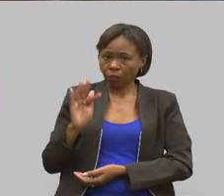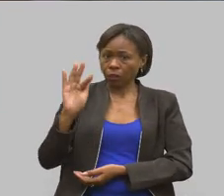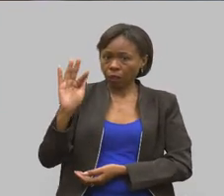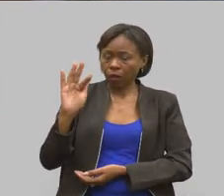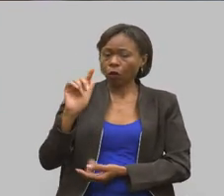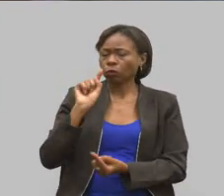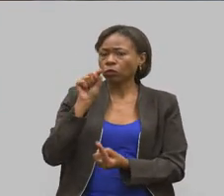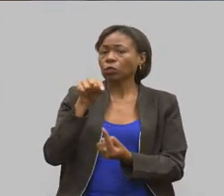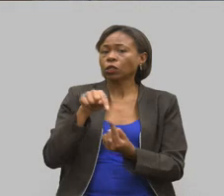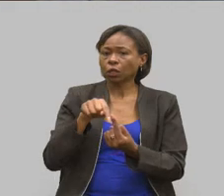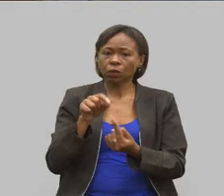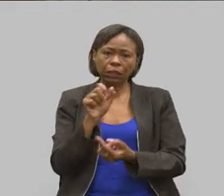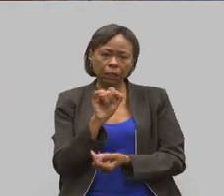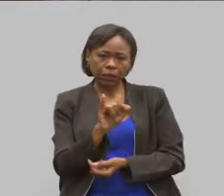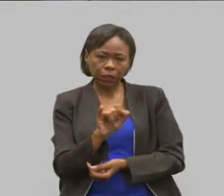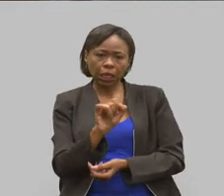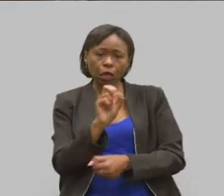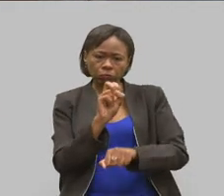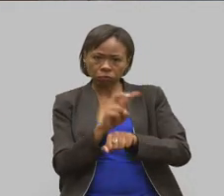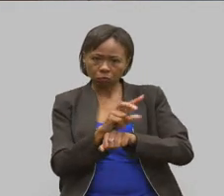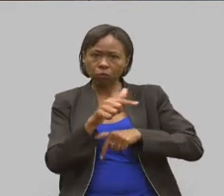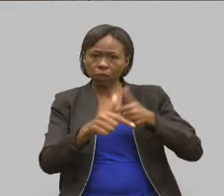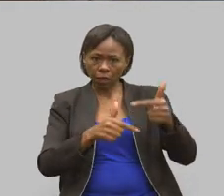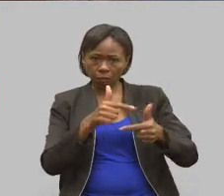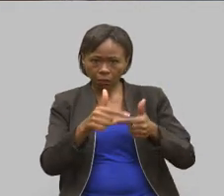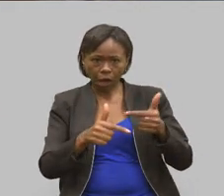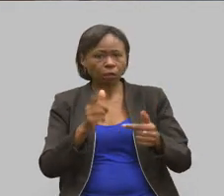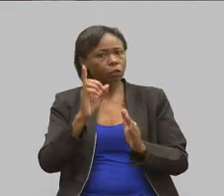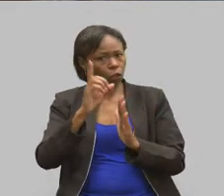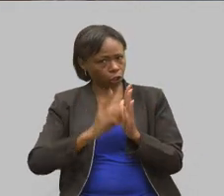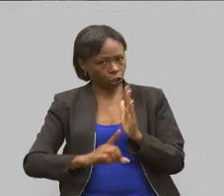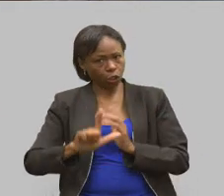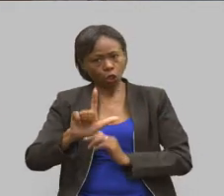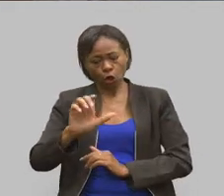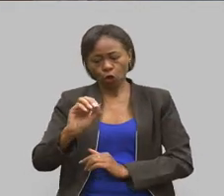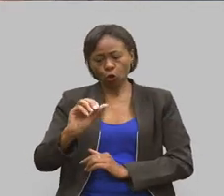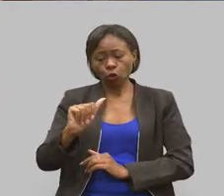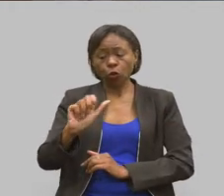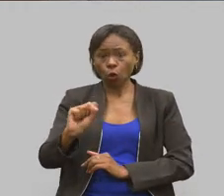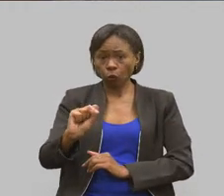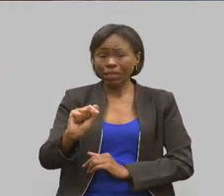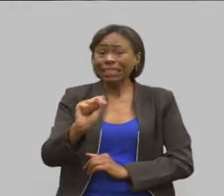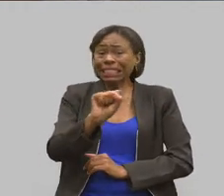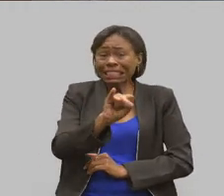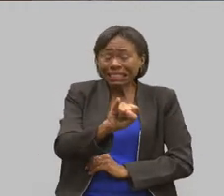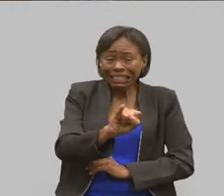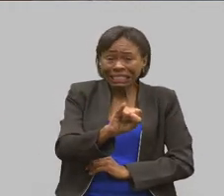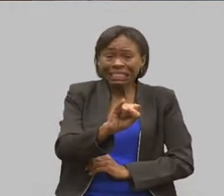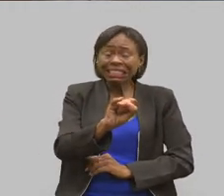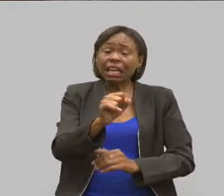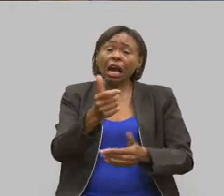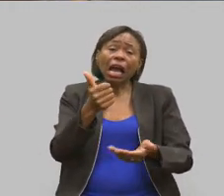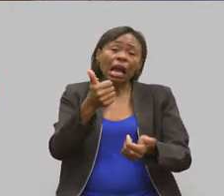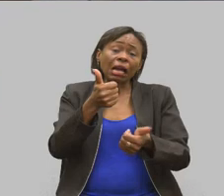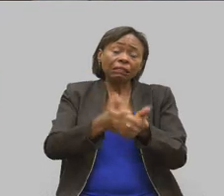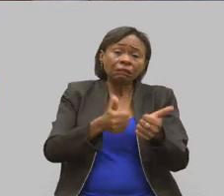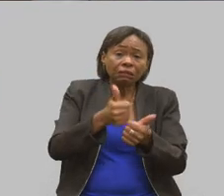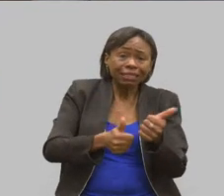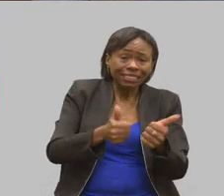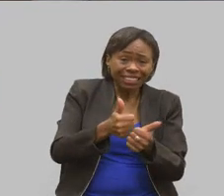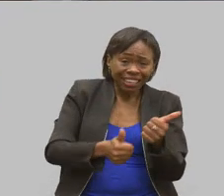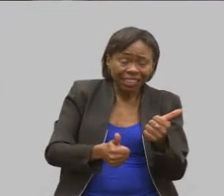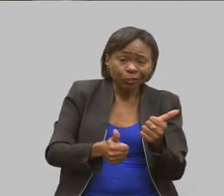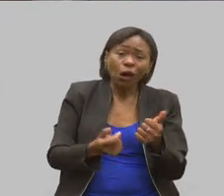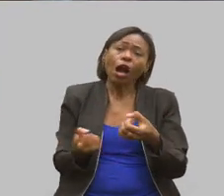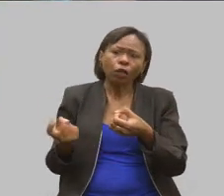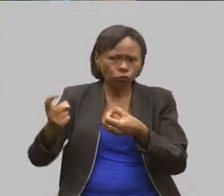arruma um trabalho perde direito ao LOAS tá registrado quando perder o trabalho que volta a ter direito ao LOAS a mãe tem medo de perder